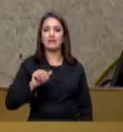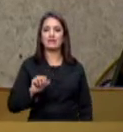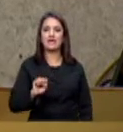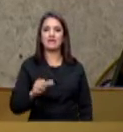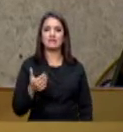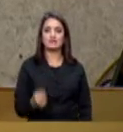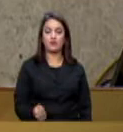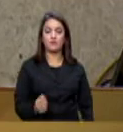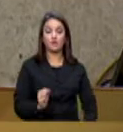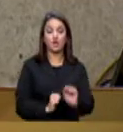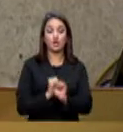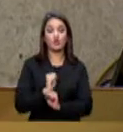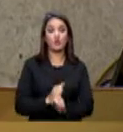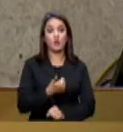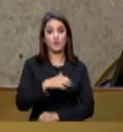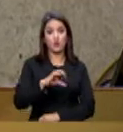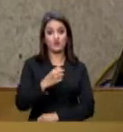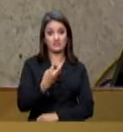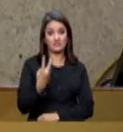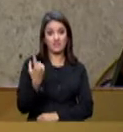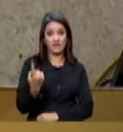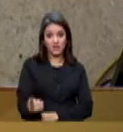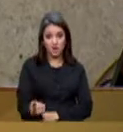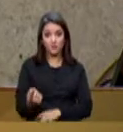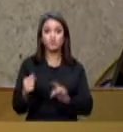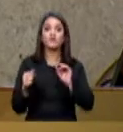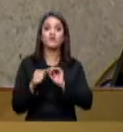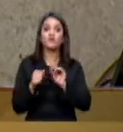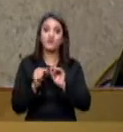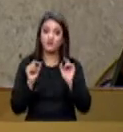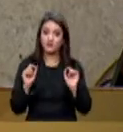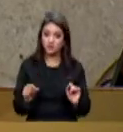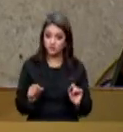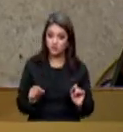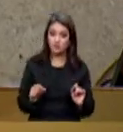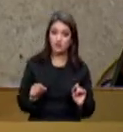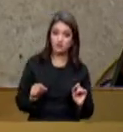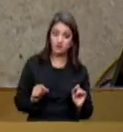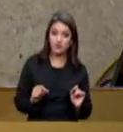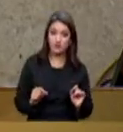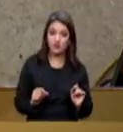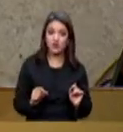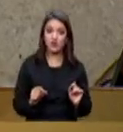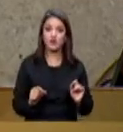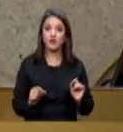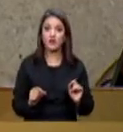em 1971, o foi sob forte viés